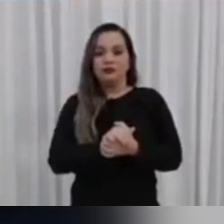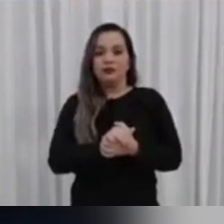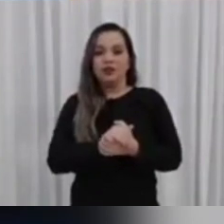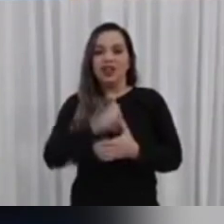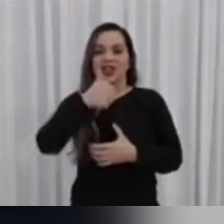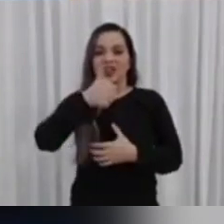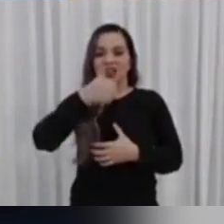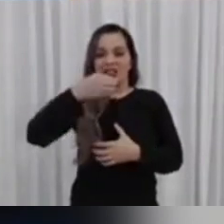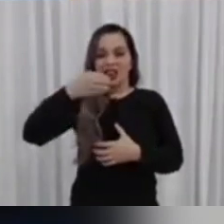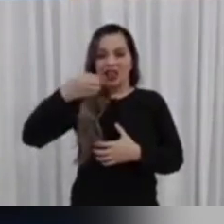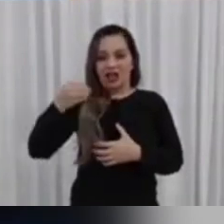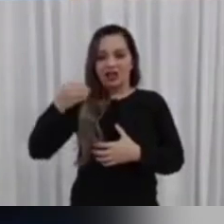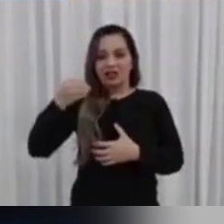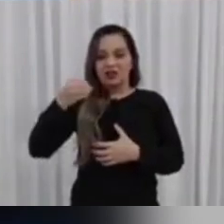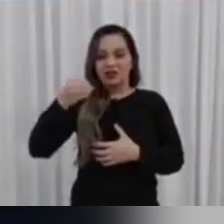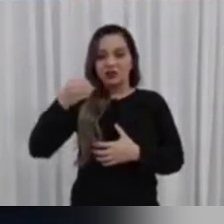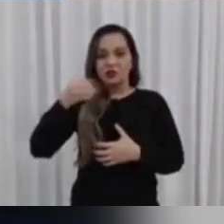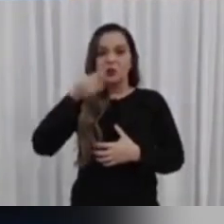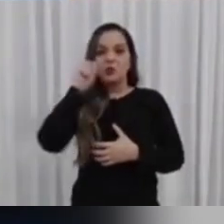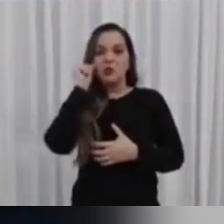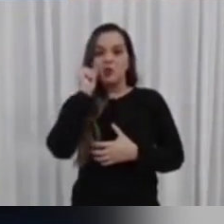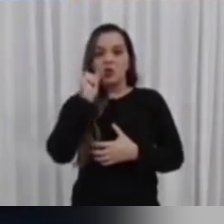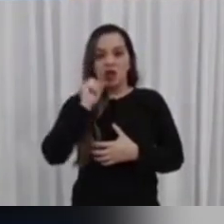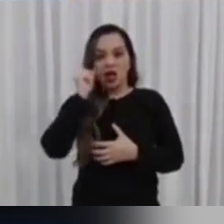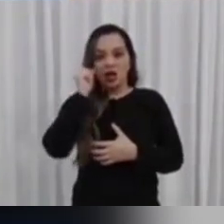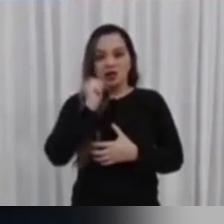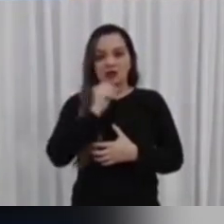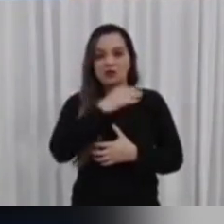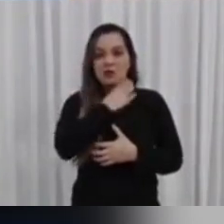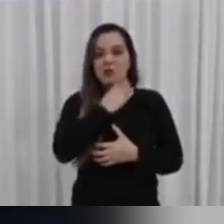dez mulheres vieram a óbito